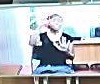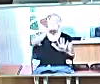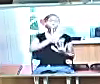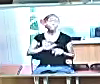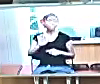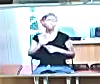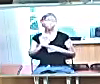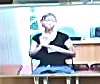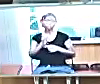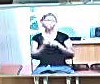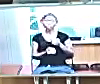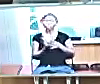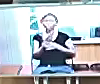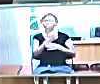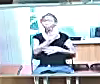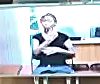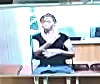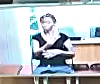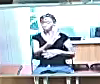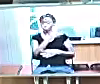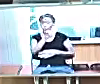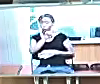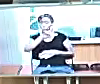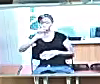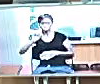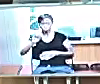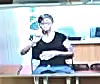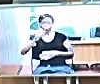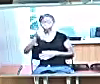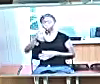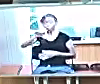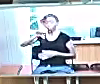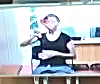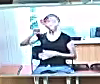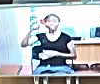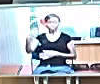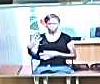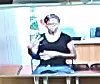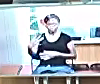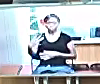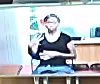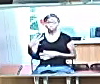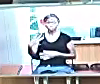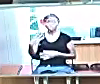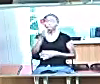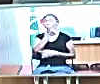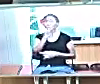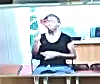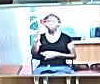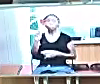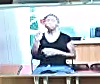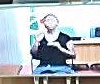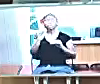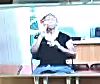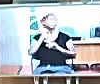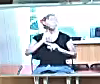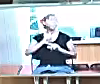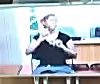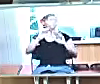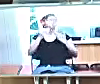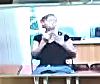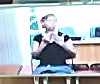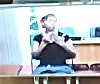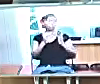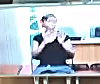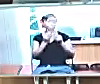em 24 de julho de 1993 a associação mineira das escolas famílias está sedeado em belo